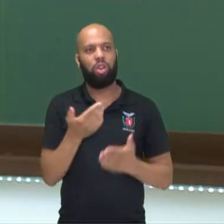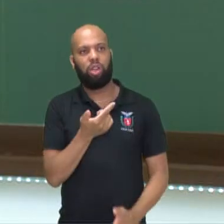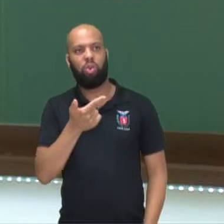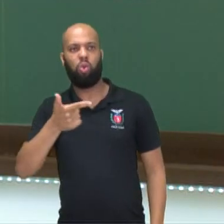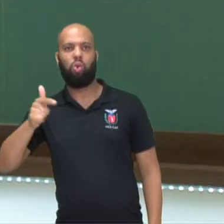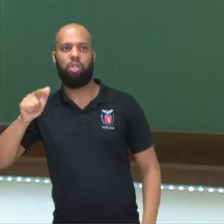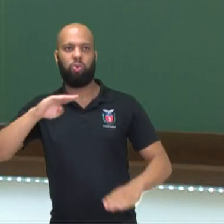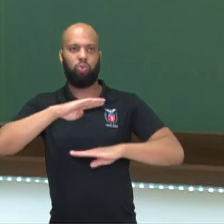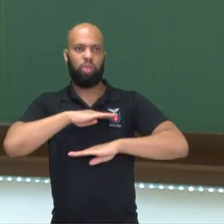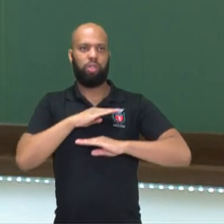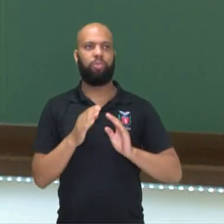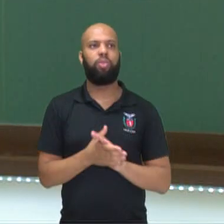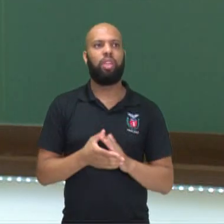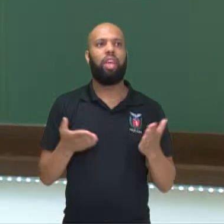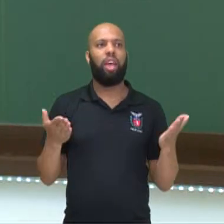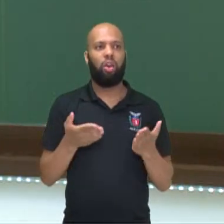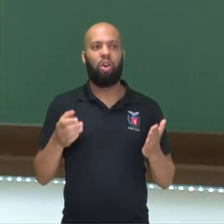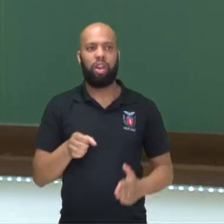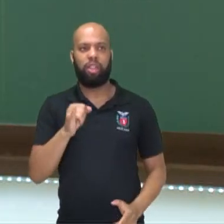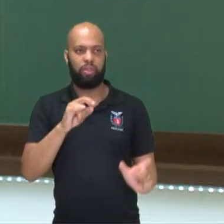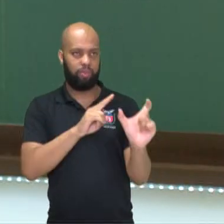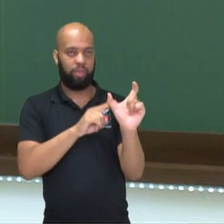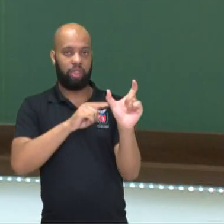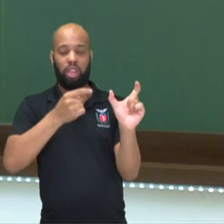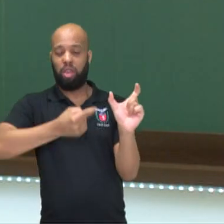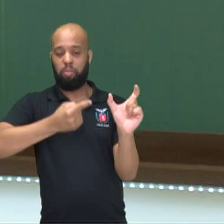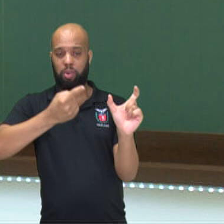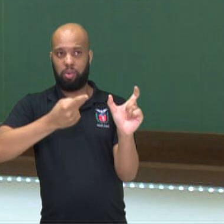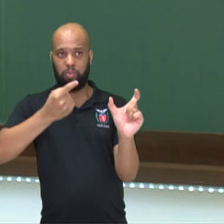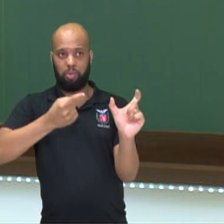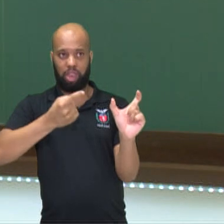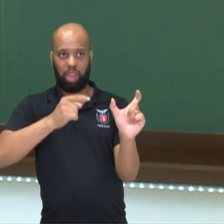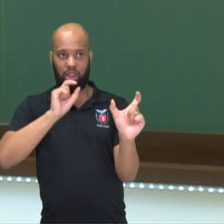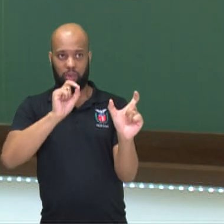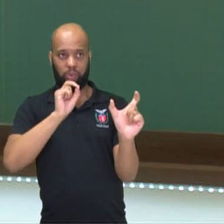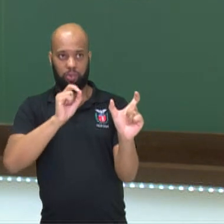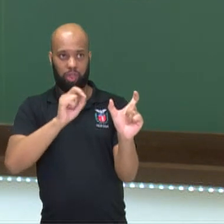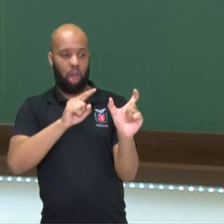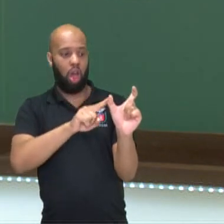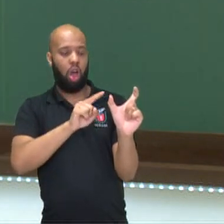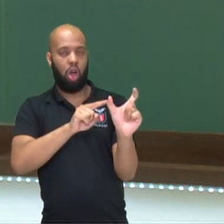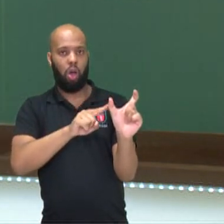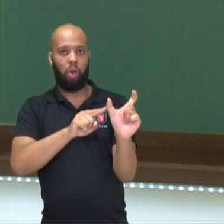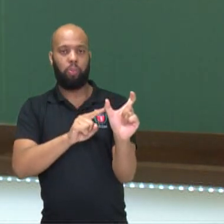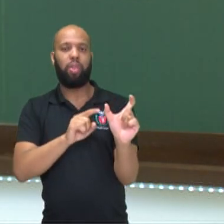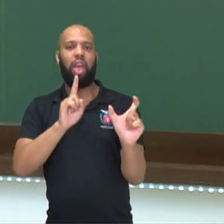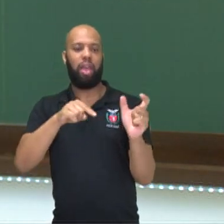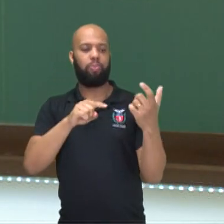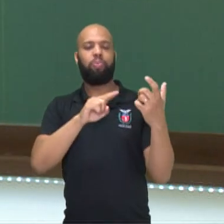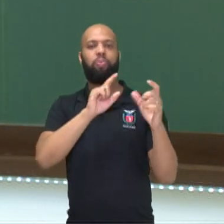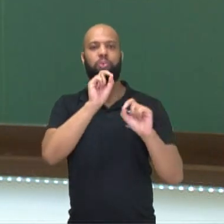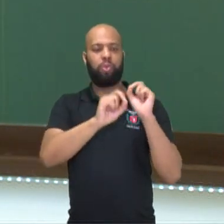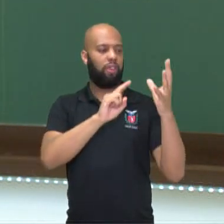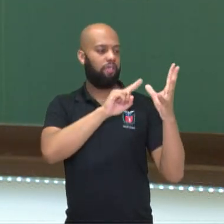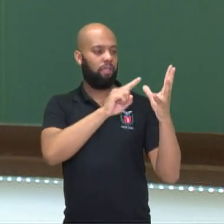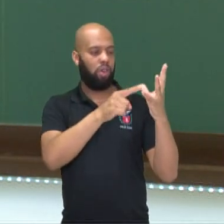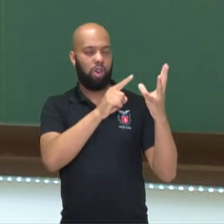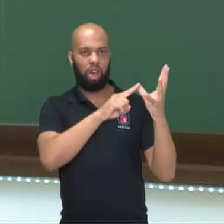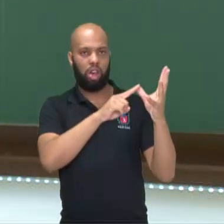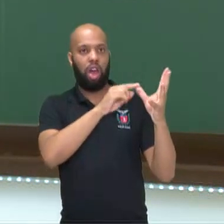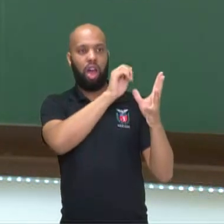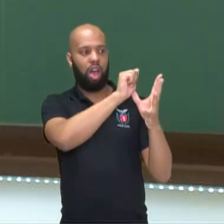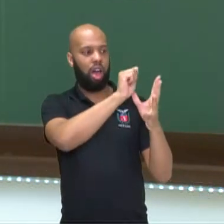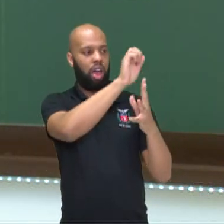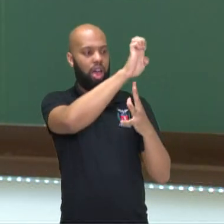situação. Agora, quando o prefixo terminar em vogal, A, E, I, O, U. Vogal. Terminou